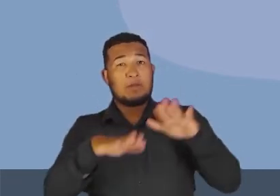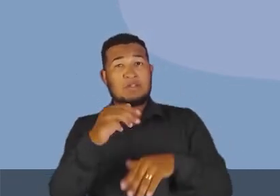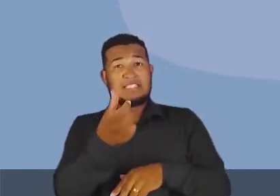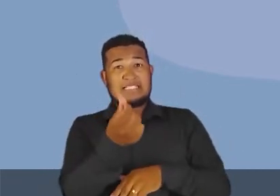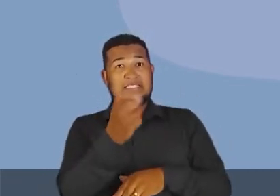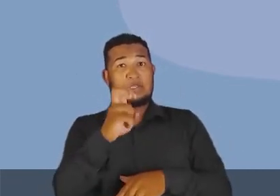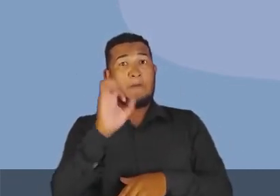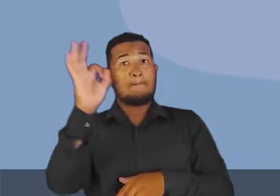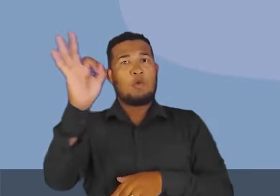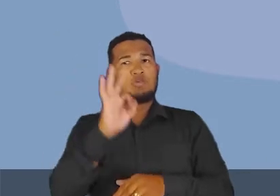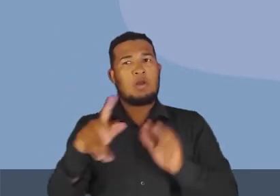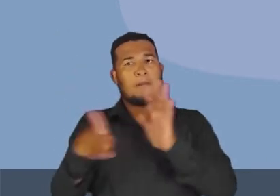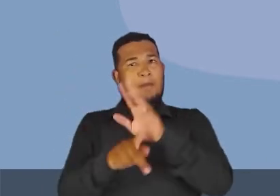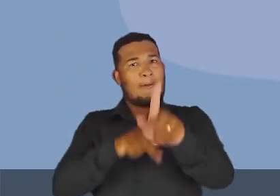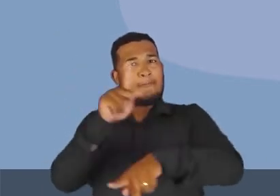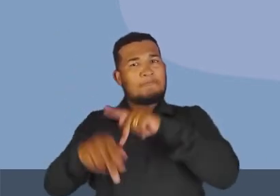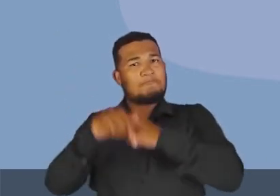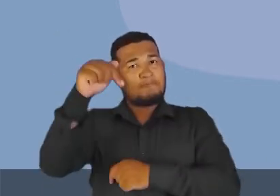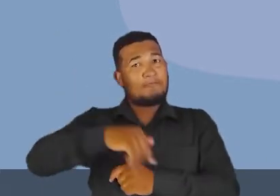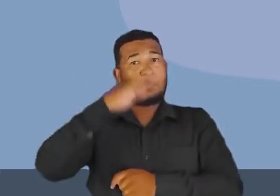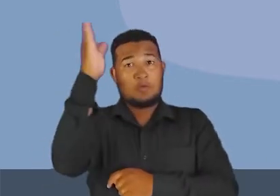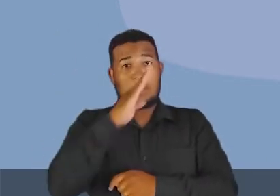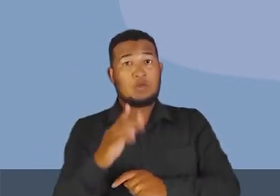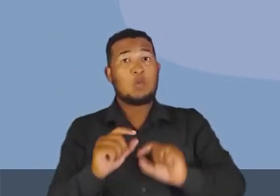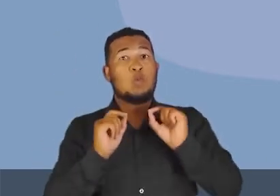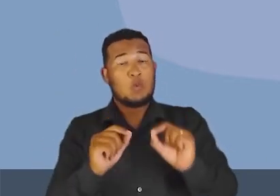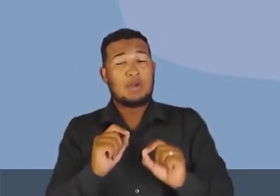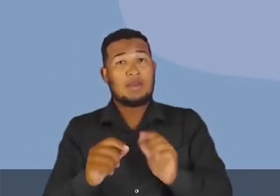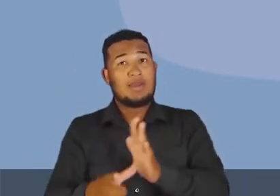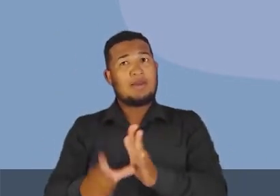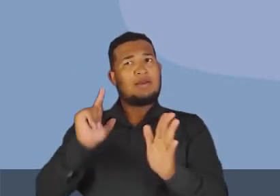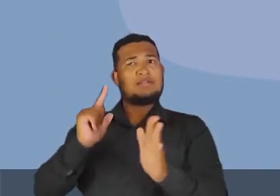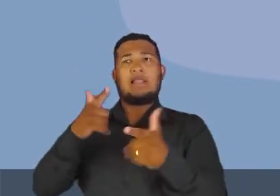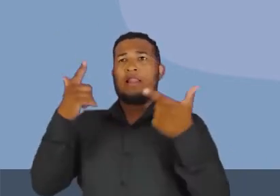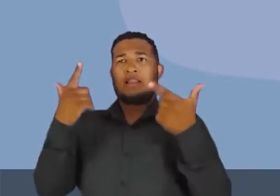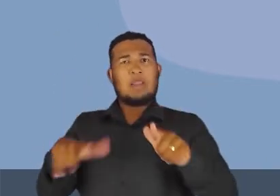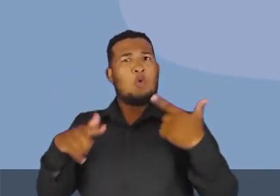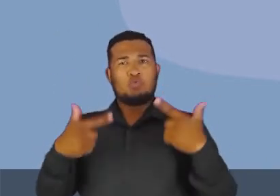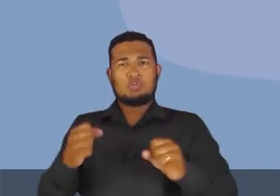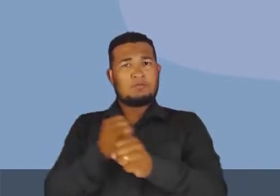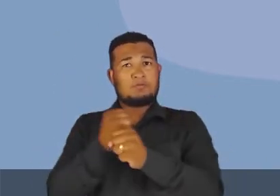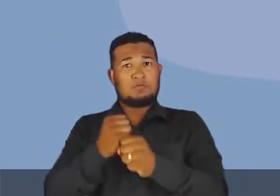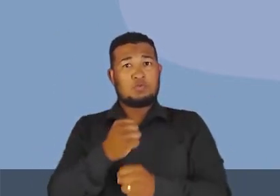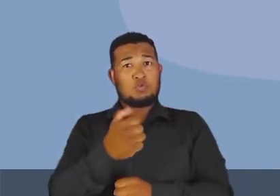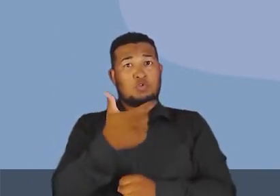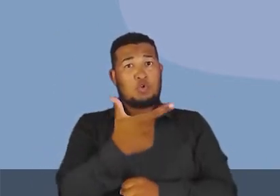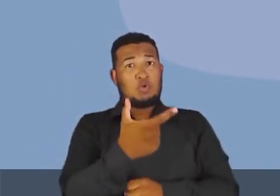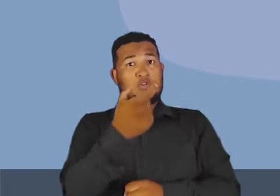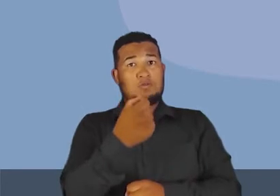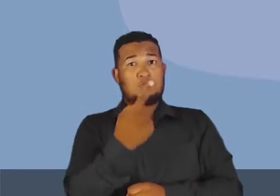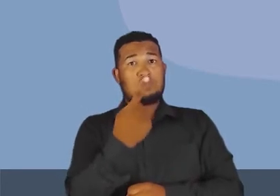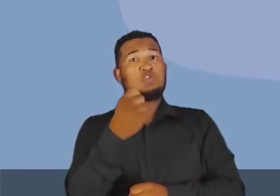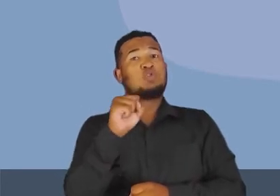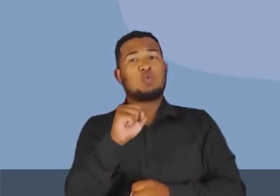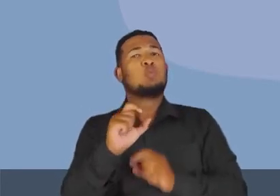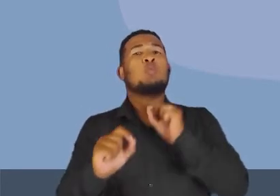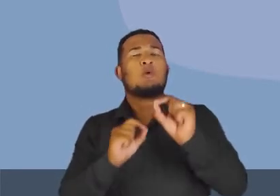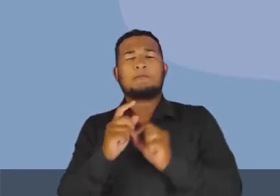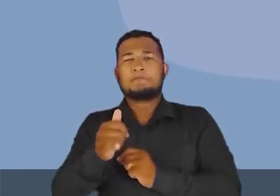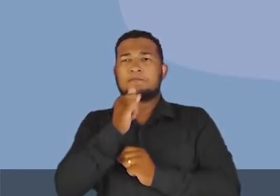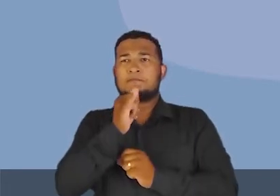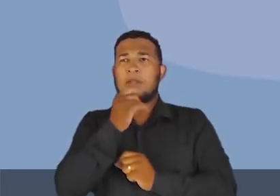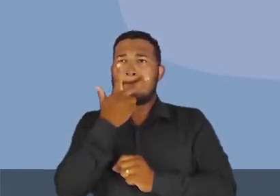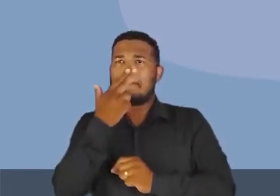65% da população brasileira não tinha, em 2018, acesso a pelo